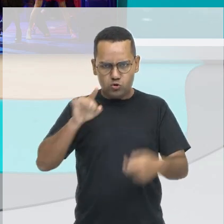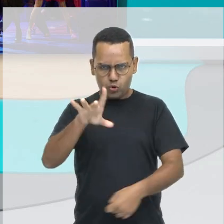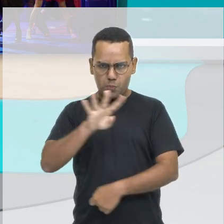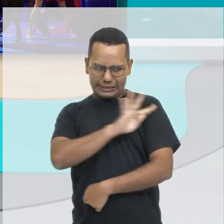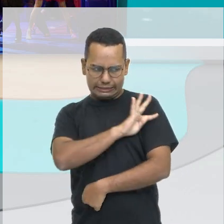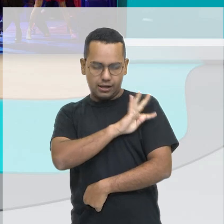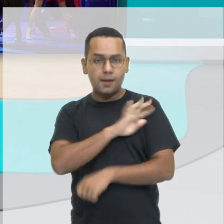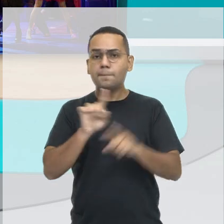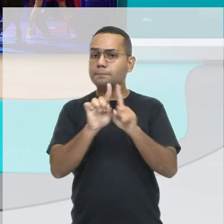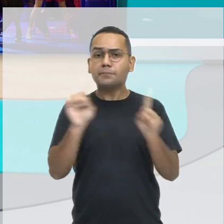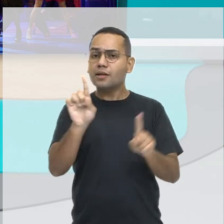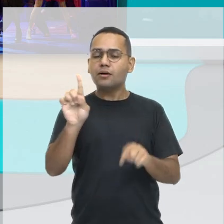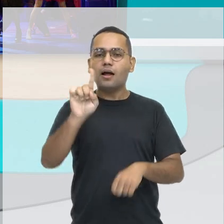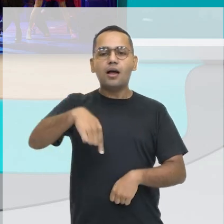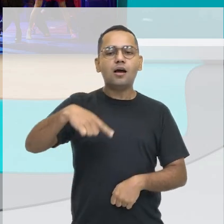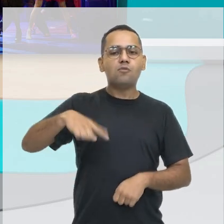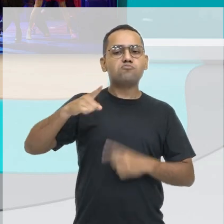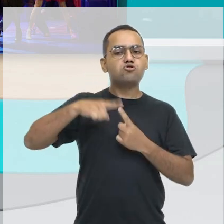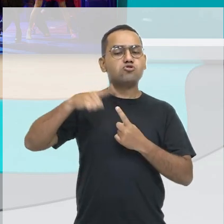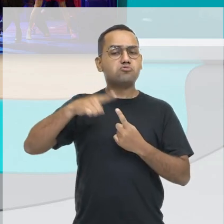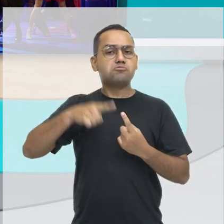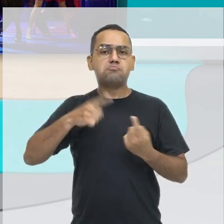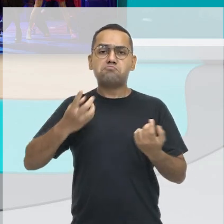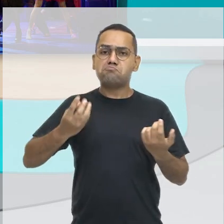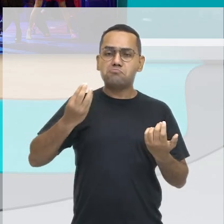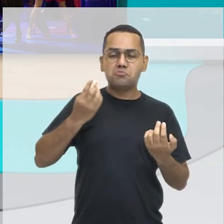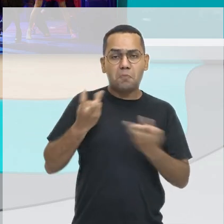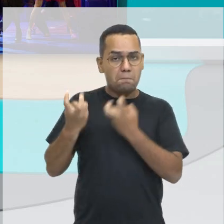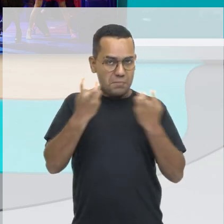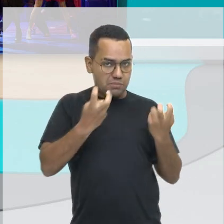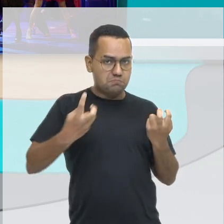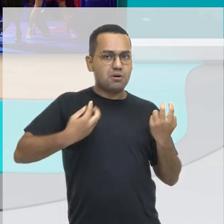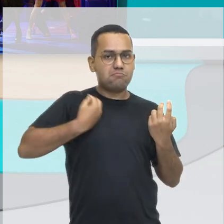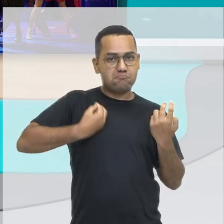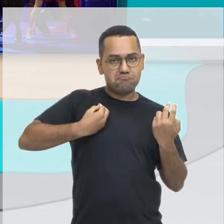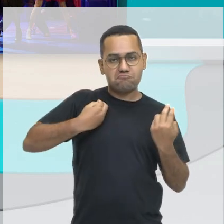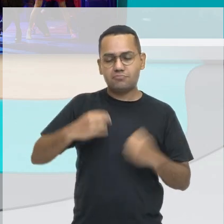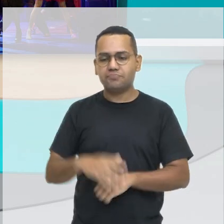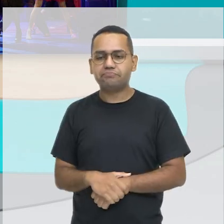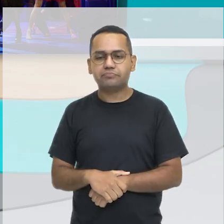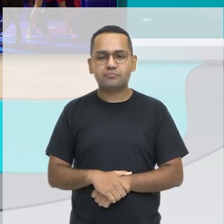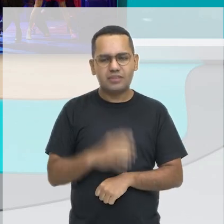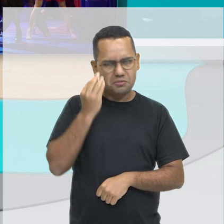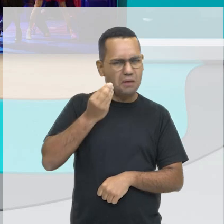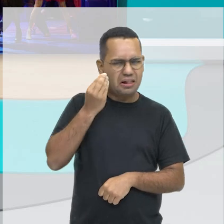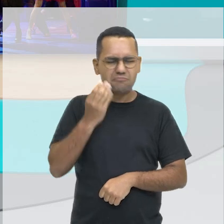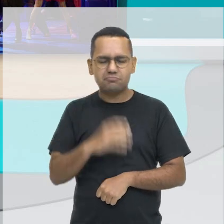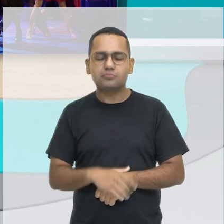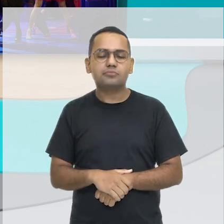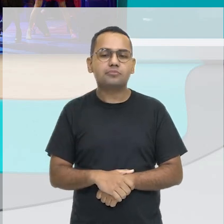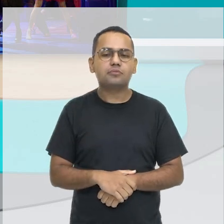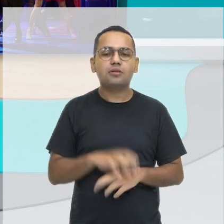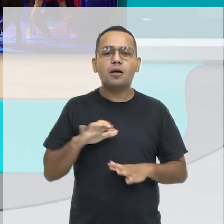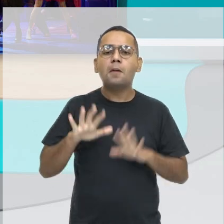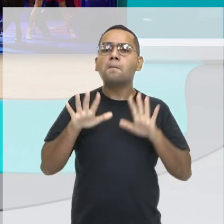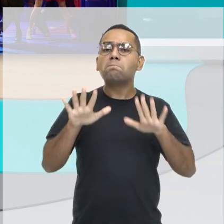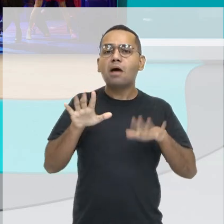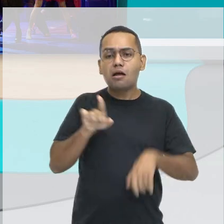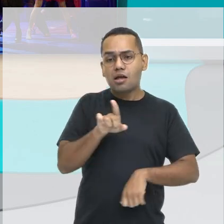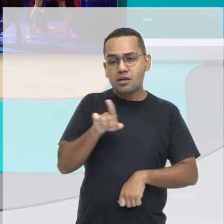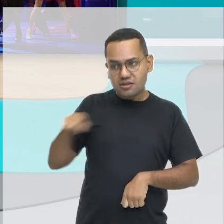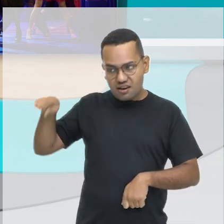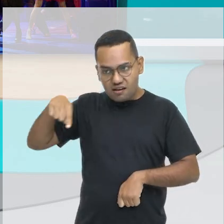técnica, mas uma filosofia. Então, para que os atores possam improvisar